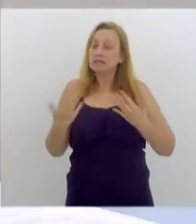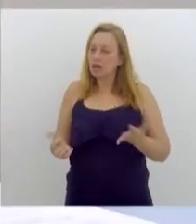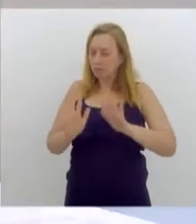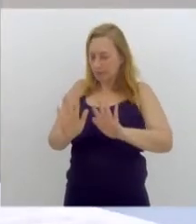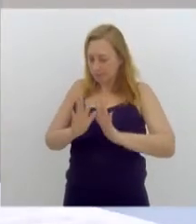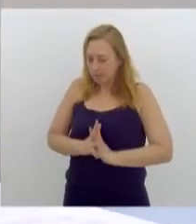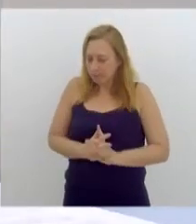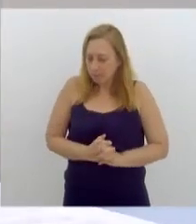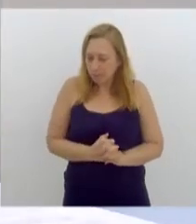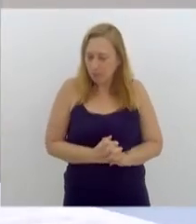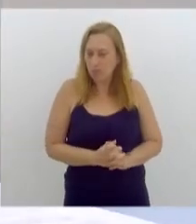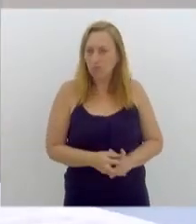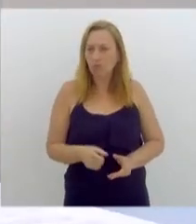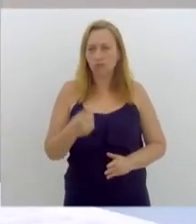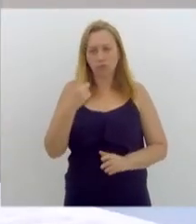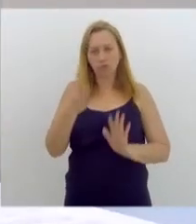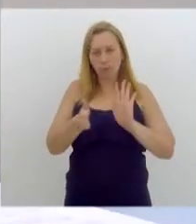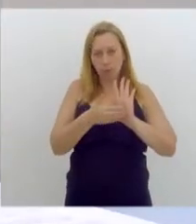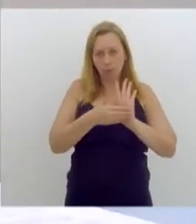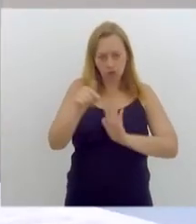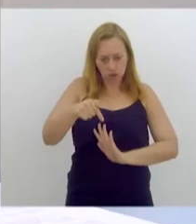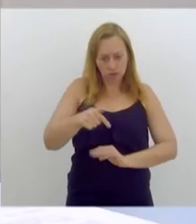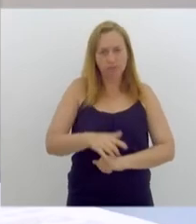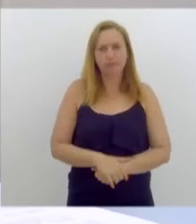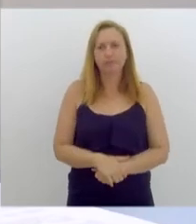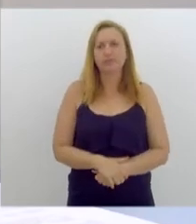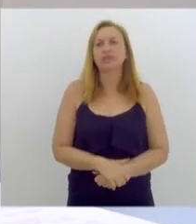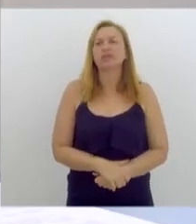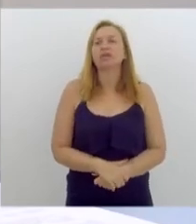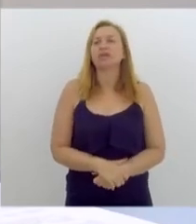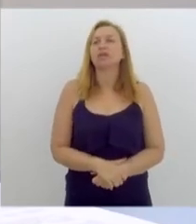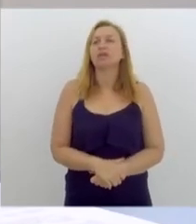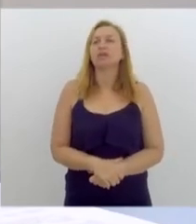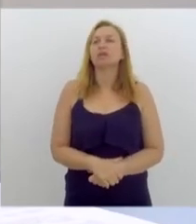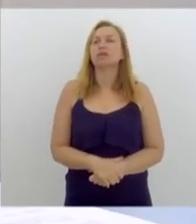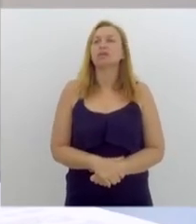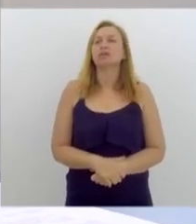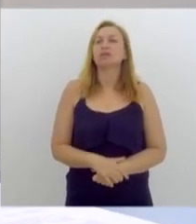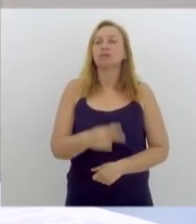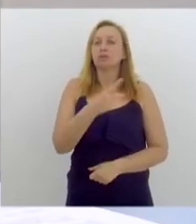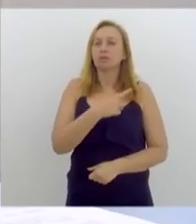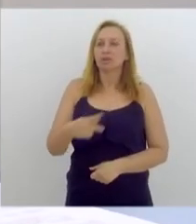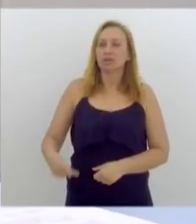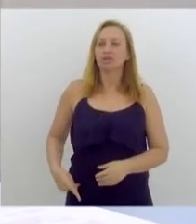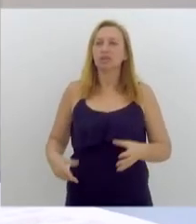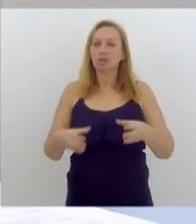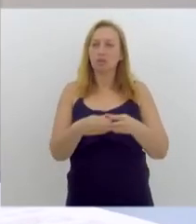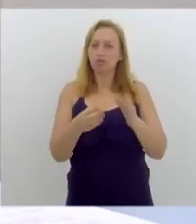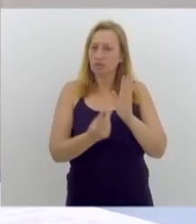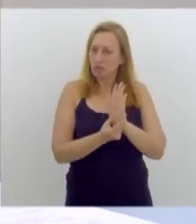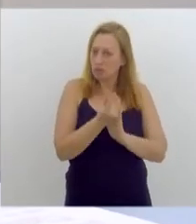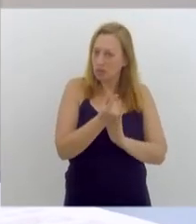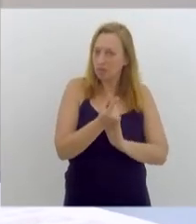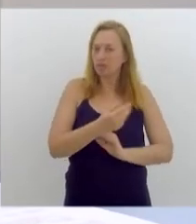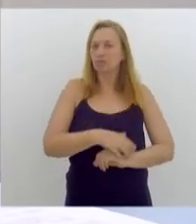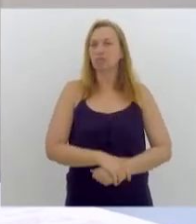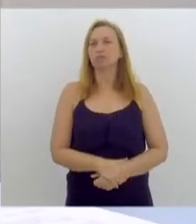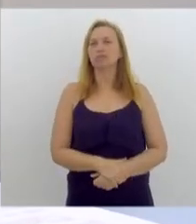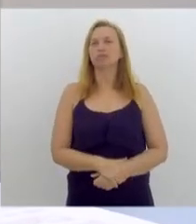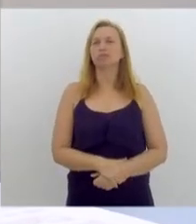vamos propor ao nosso presidente da Comissão de orçamento